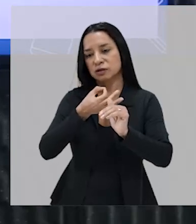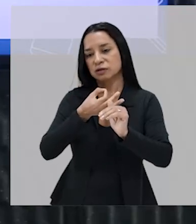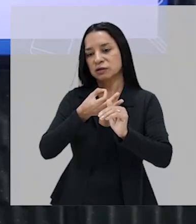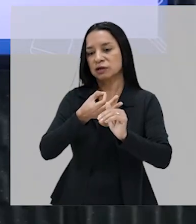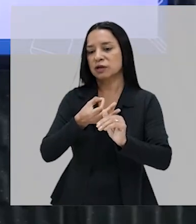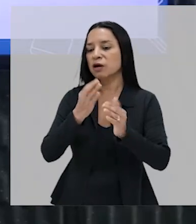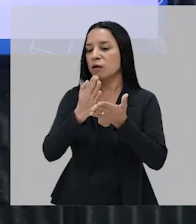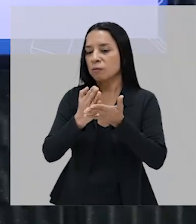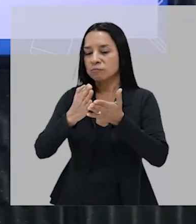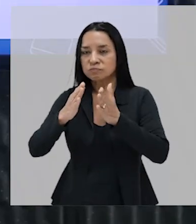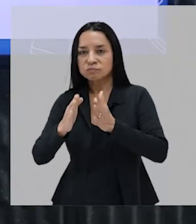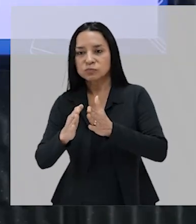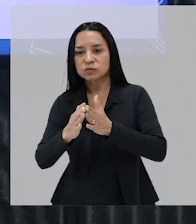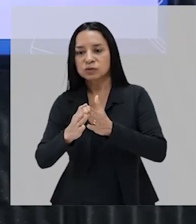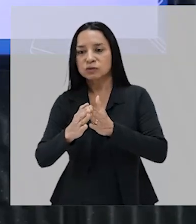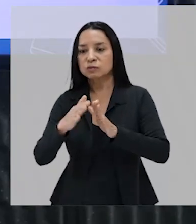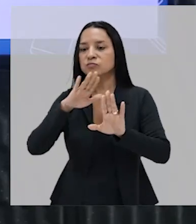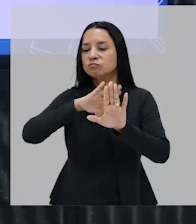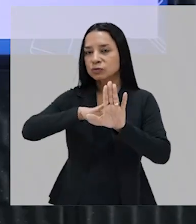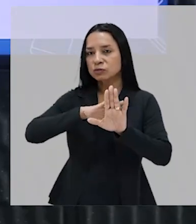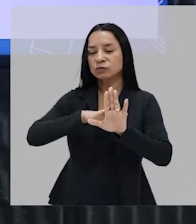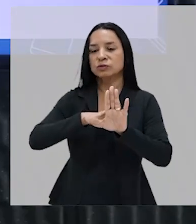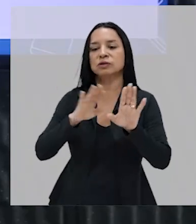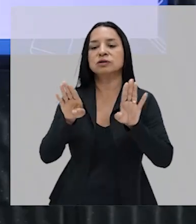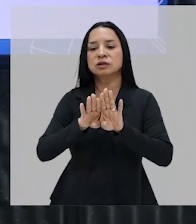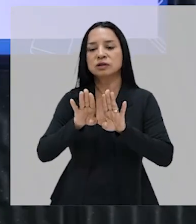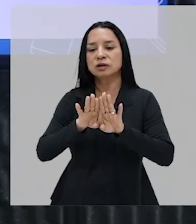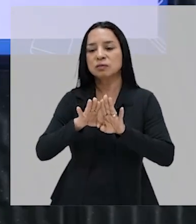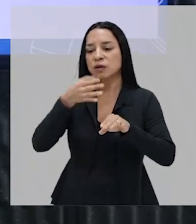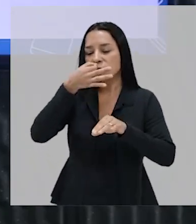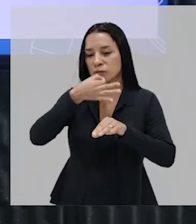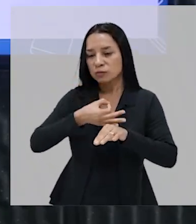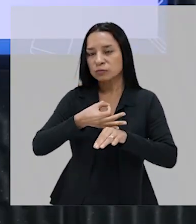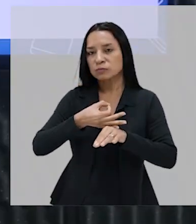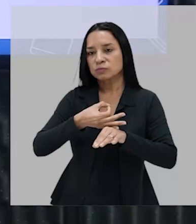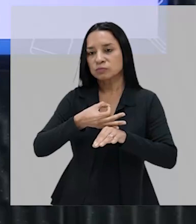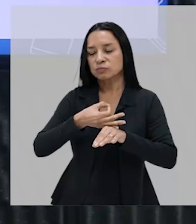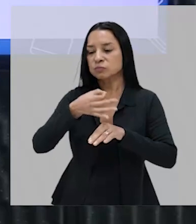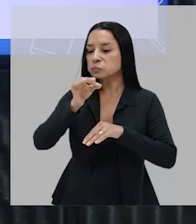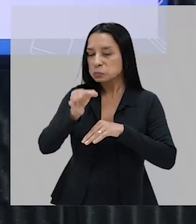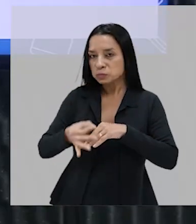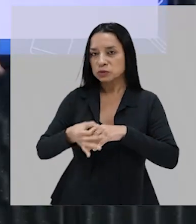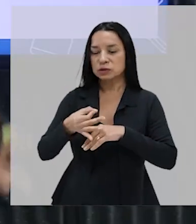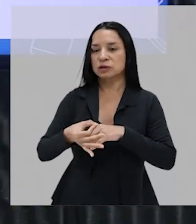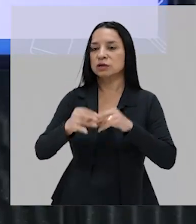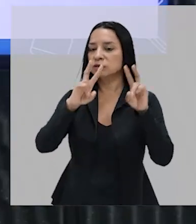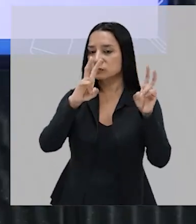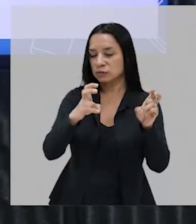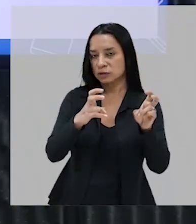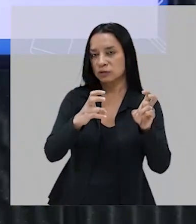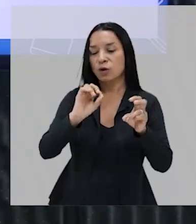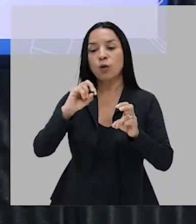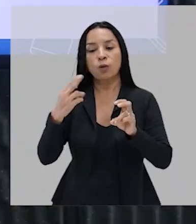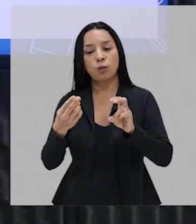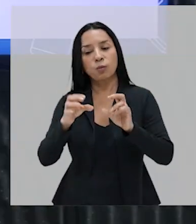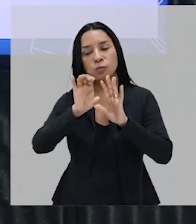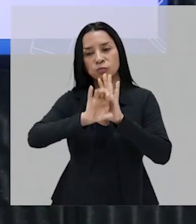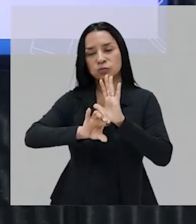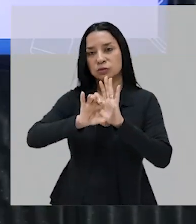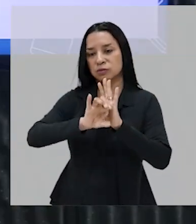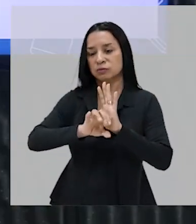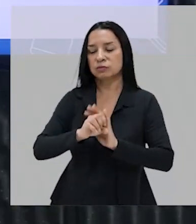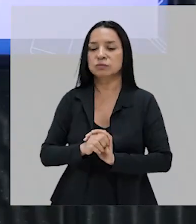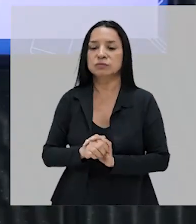ideologias ou até mesmo o posicionamento que você vai tomar perante um determinado assunto, tema ou conceito. Tá? Então,